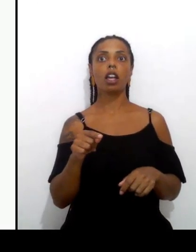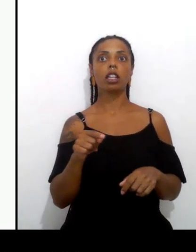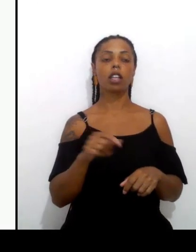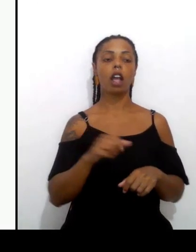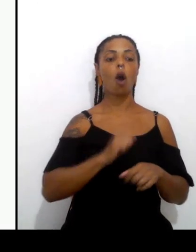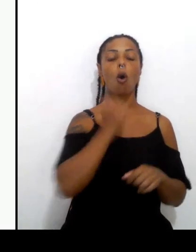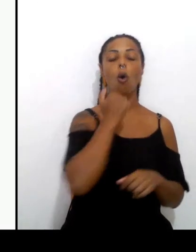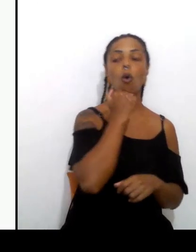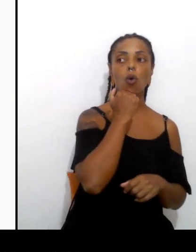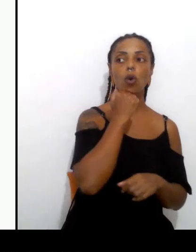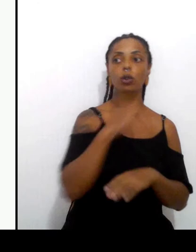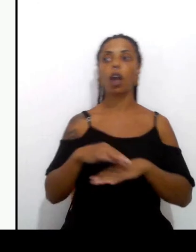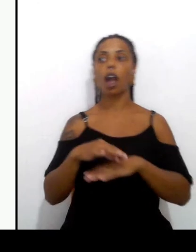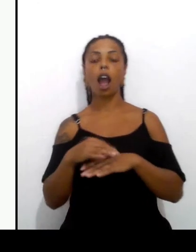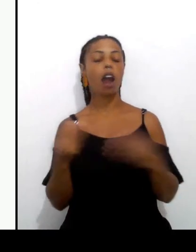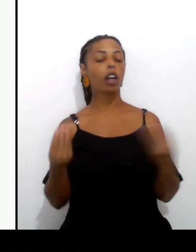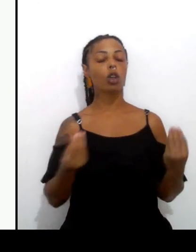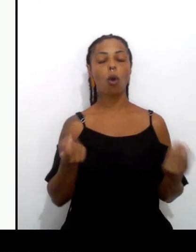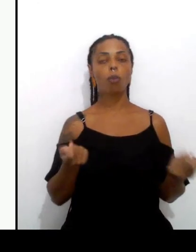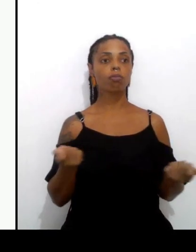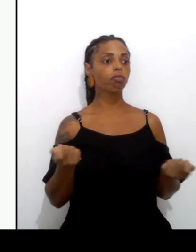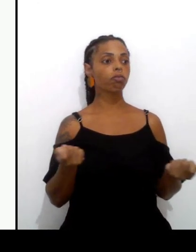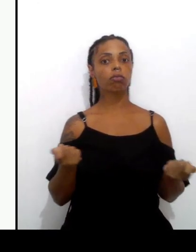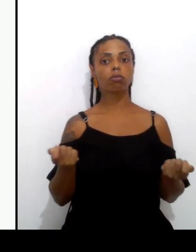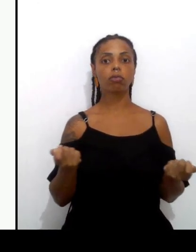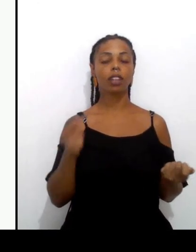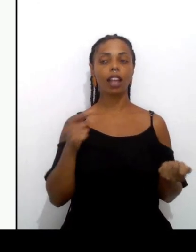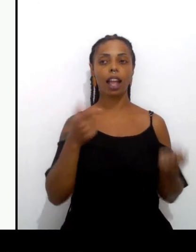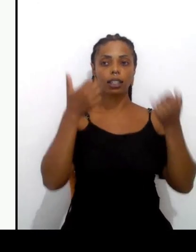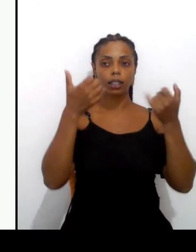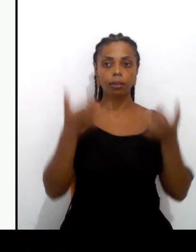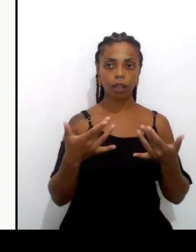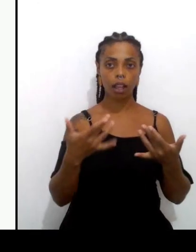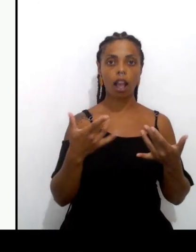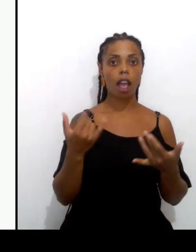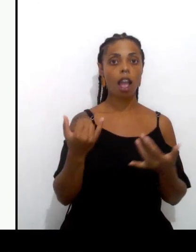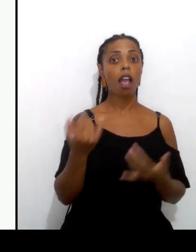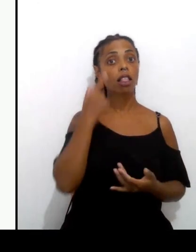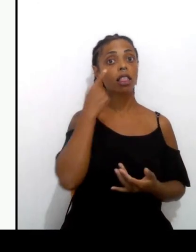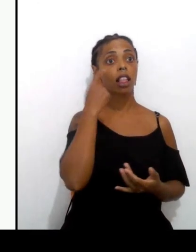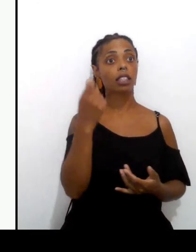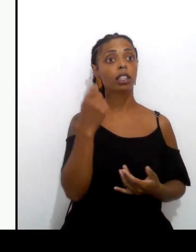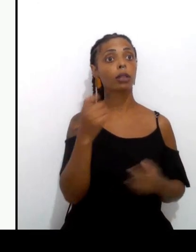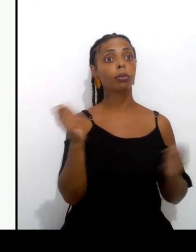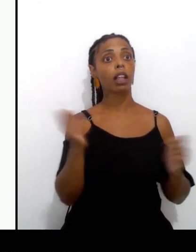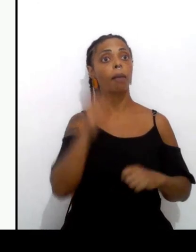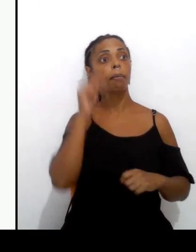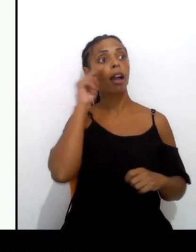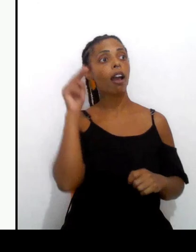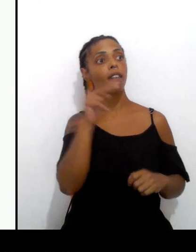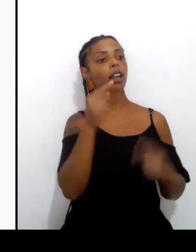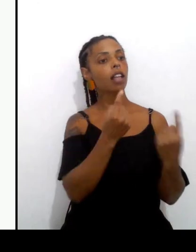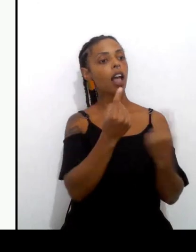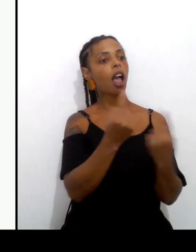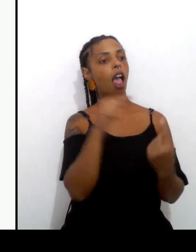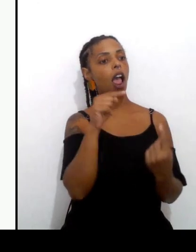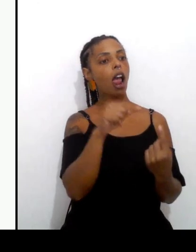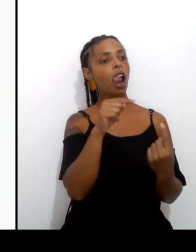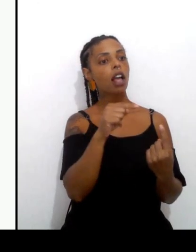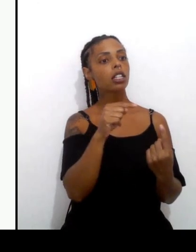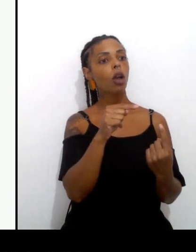essas descrições são interessantes para poder olhar para essa relação pouco rígida